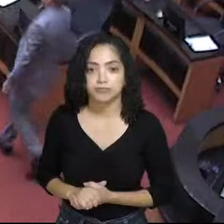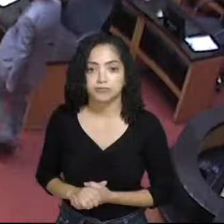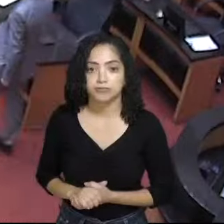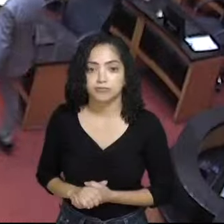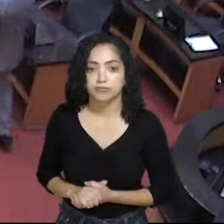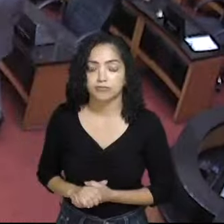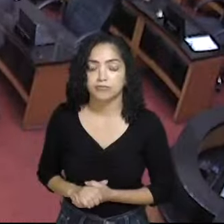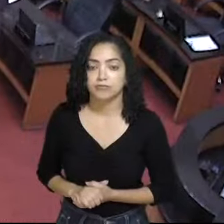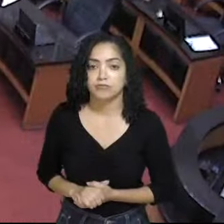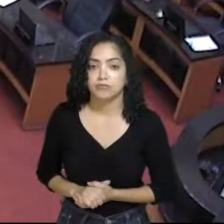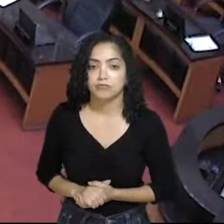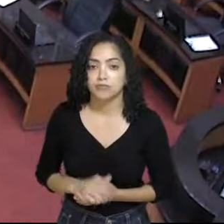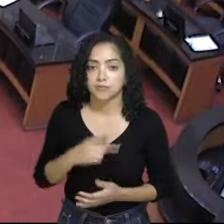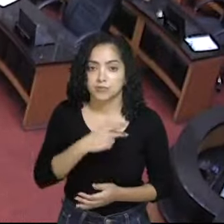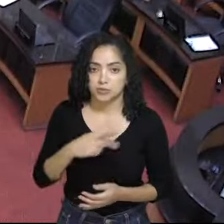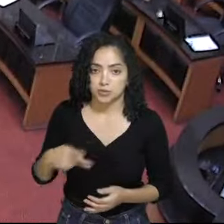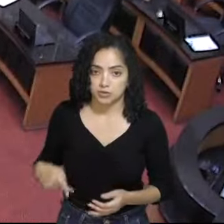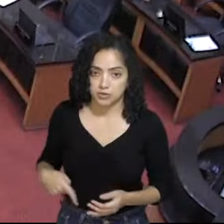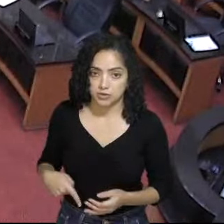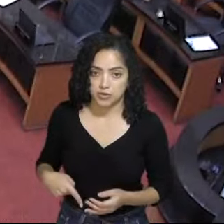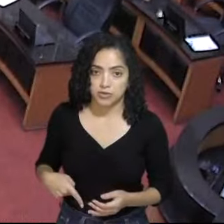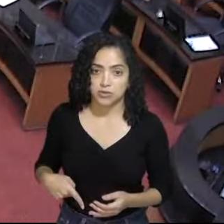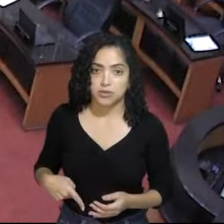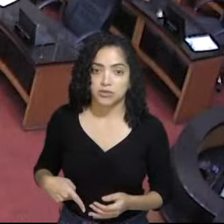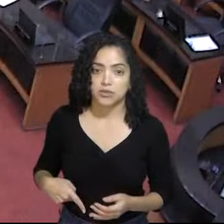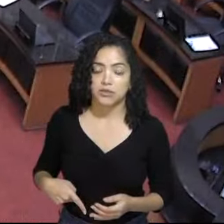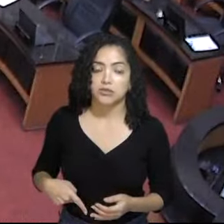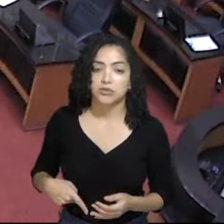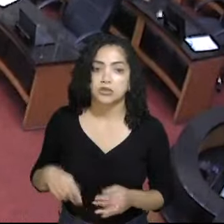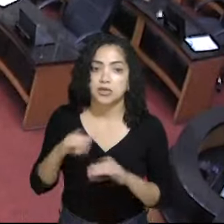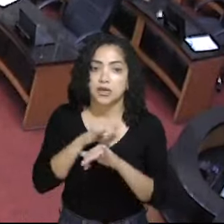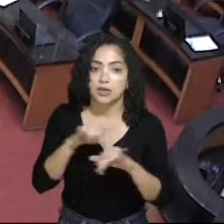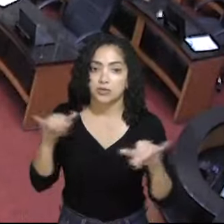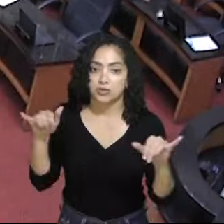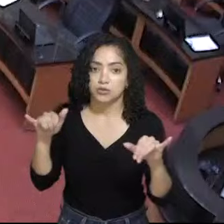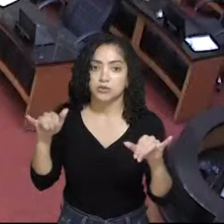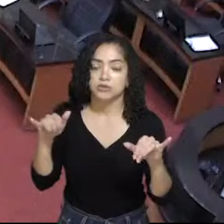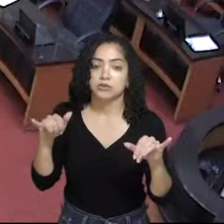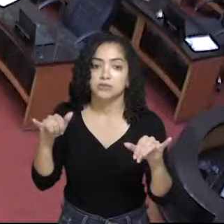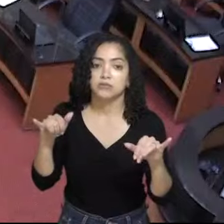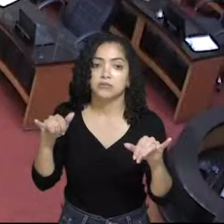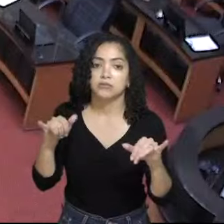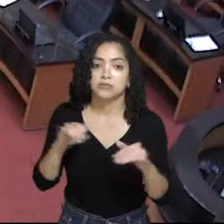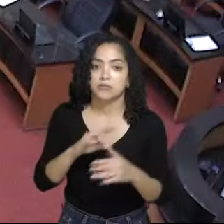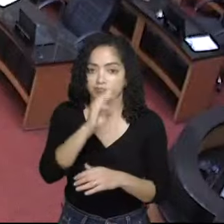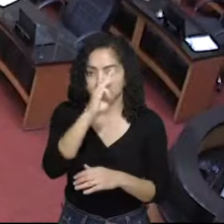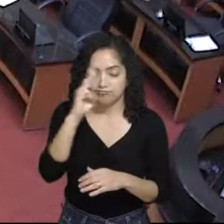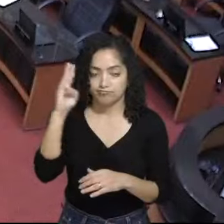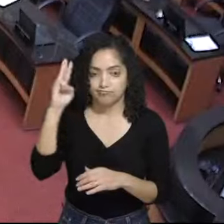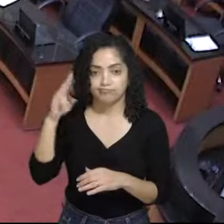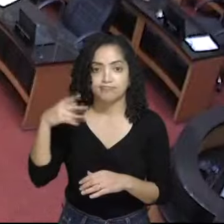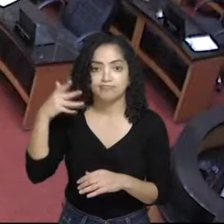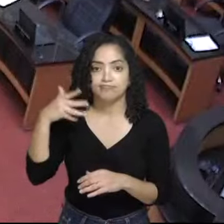Senhor presidente, o senhor gostaria de anunciar que o deputado Vonney Weber vai fazer uso da palavra.